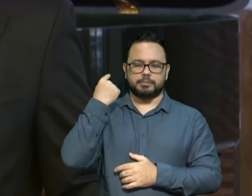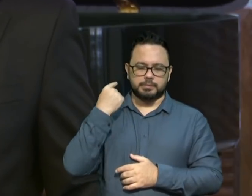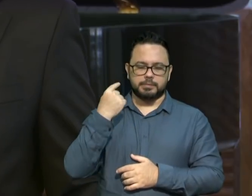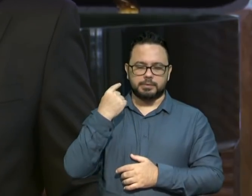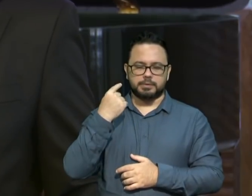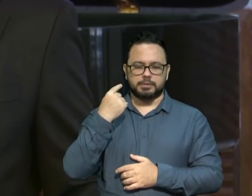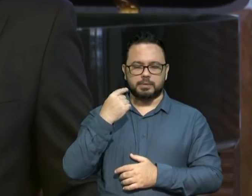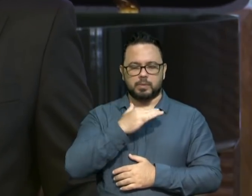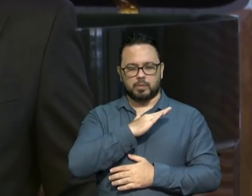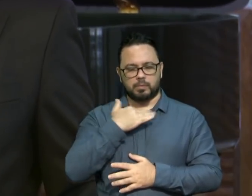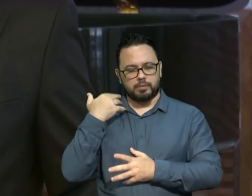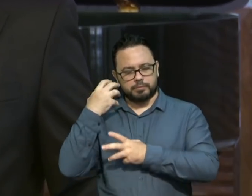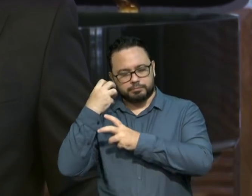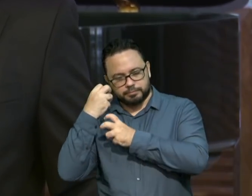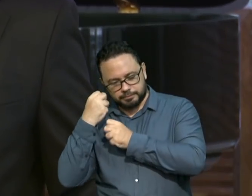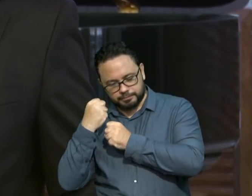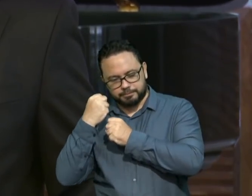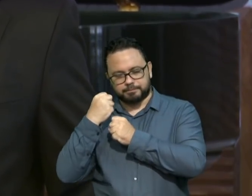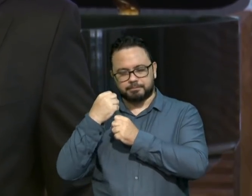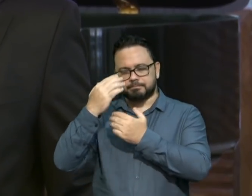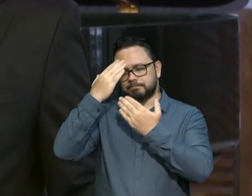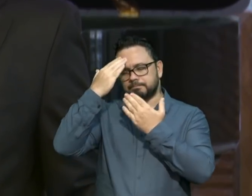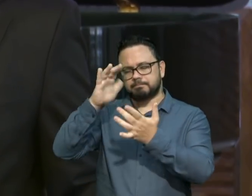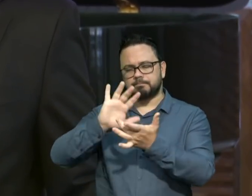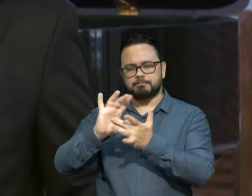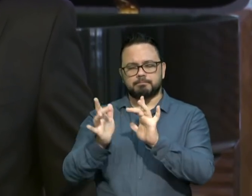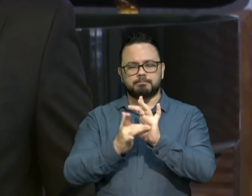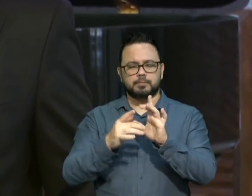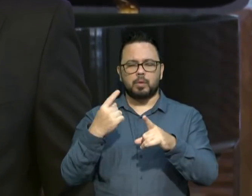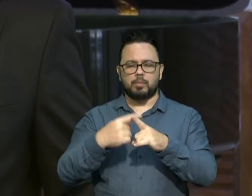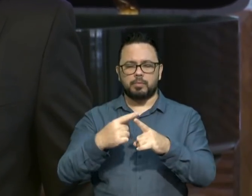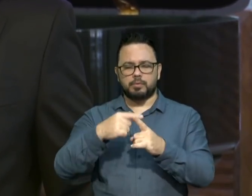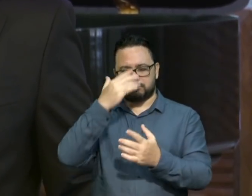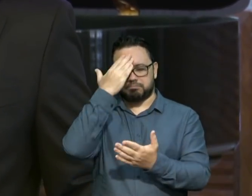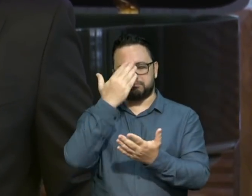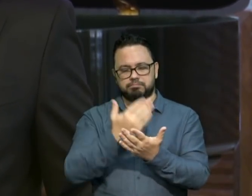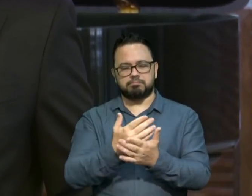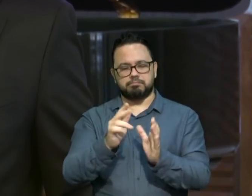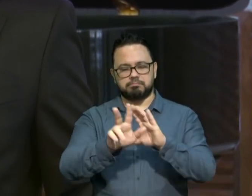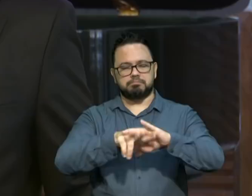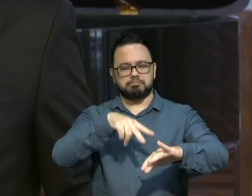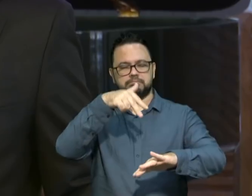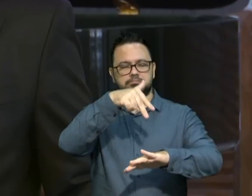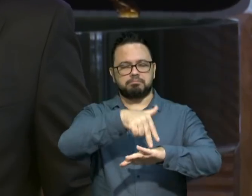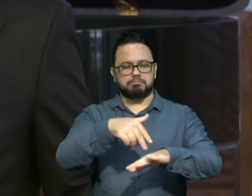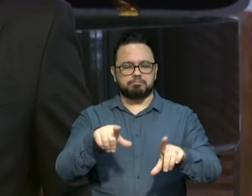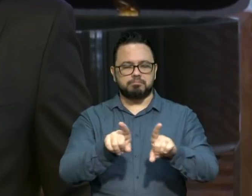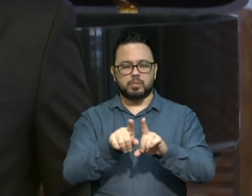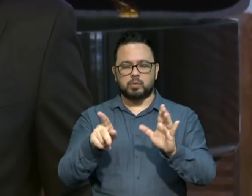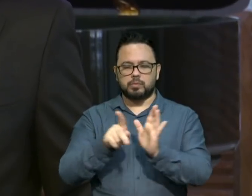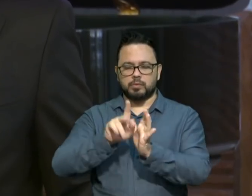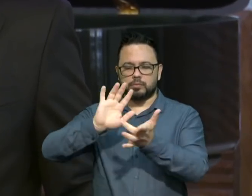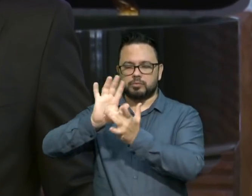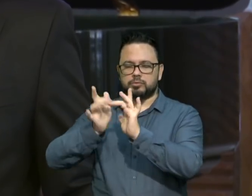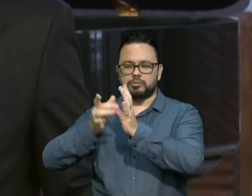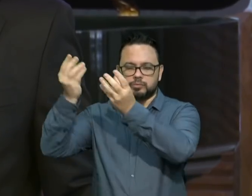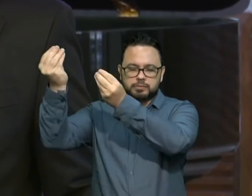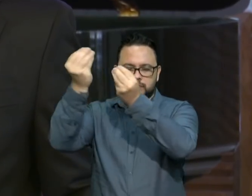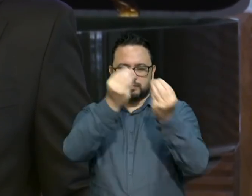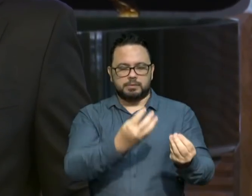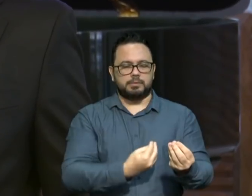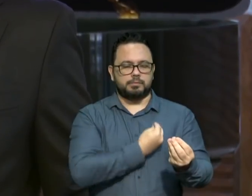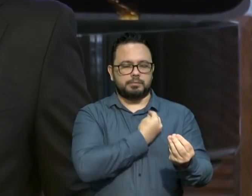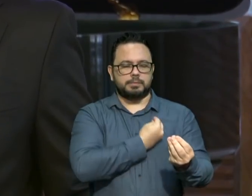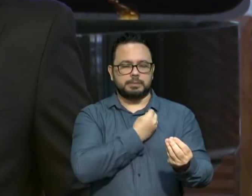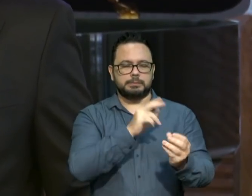para o quarto de dormir Obrigado Jesus porque ele se levantará de receber de Cristo o fôlego da